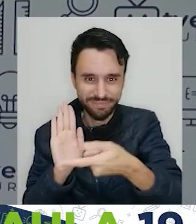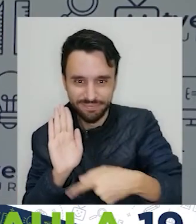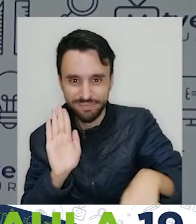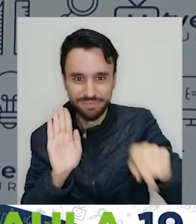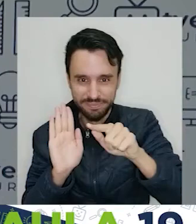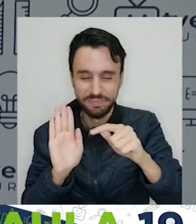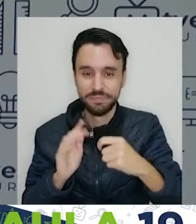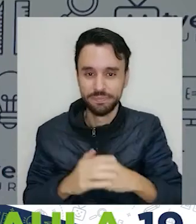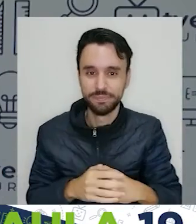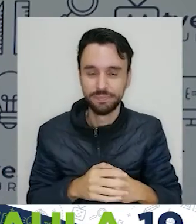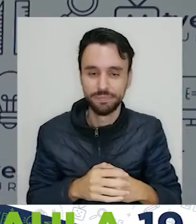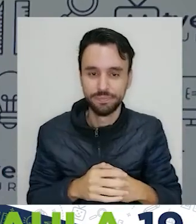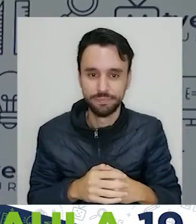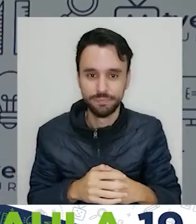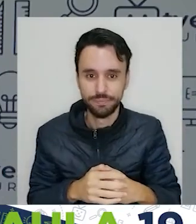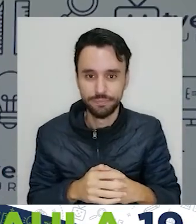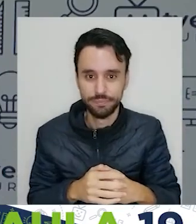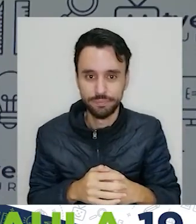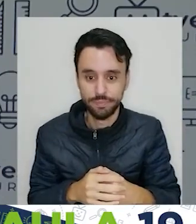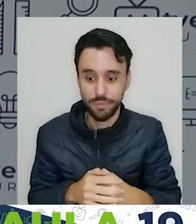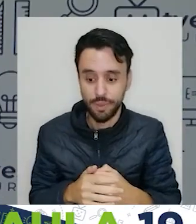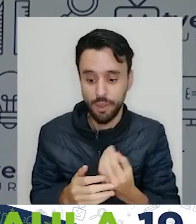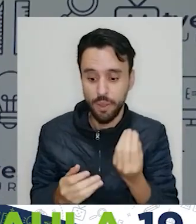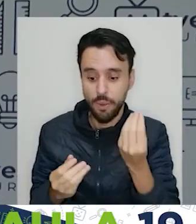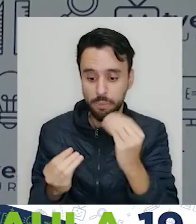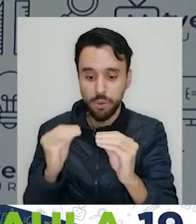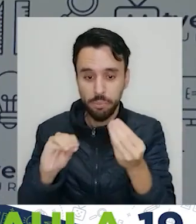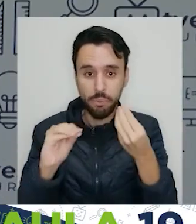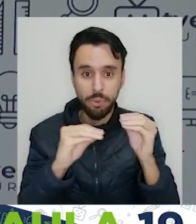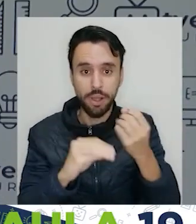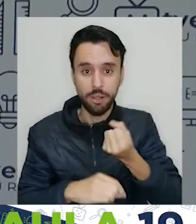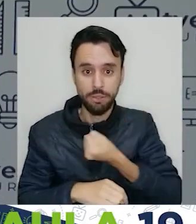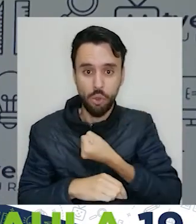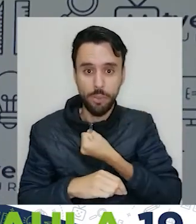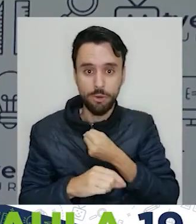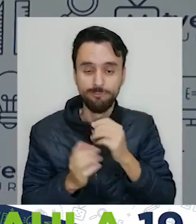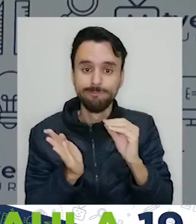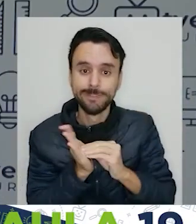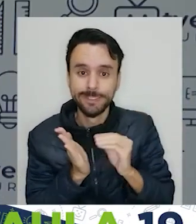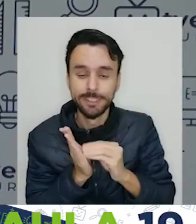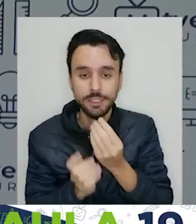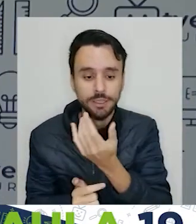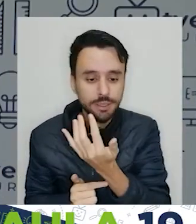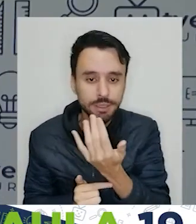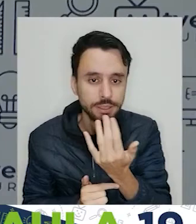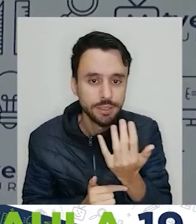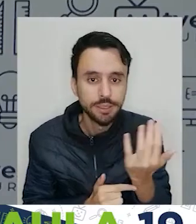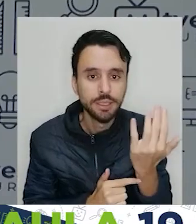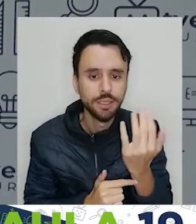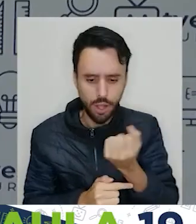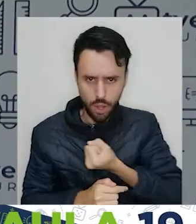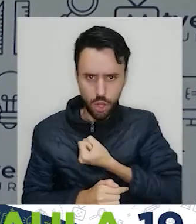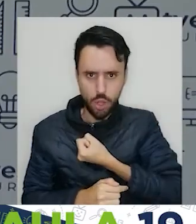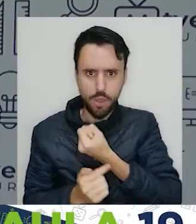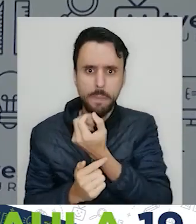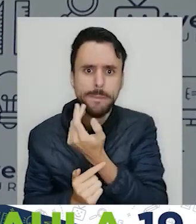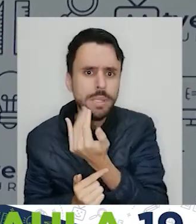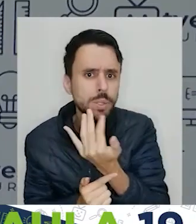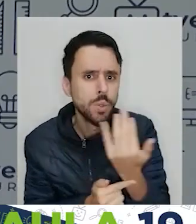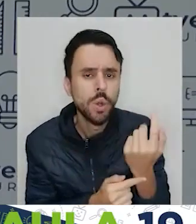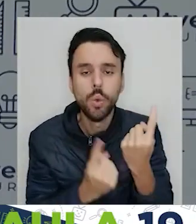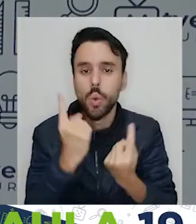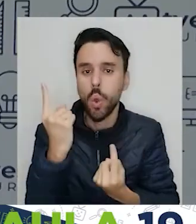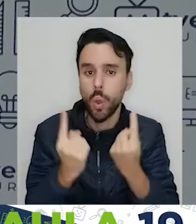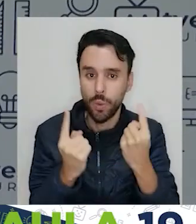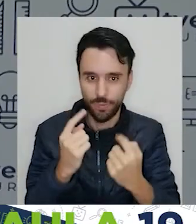vocês. Complete com os números que faltam. Quais são os números que estão faltando ali naquela